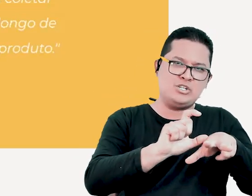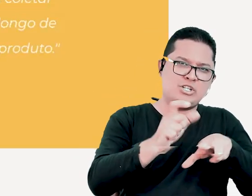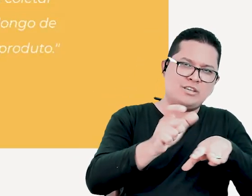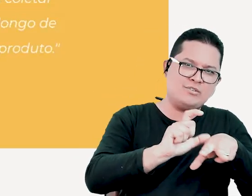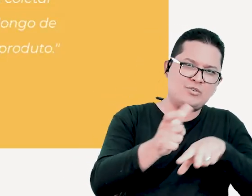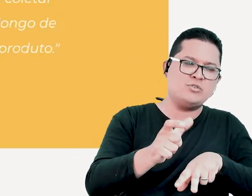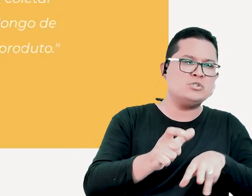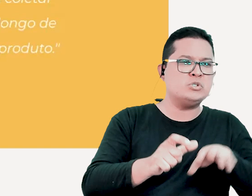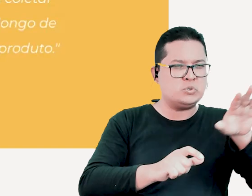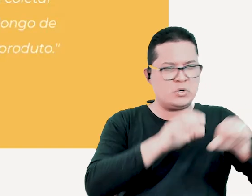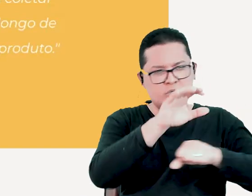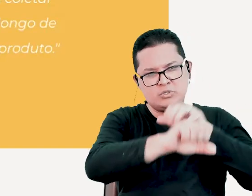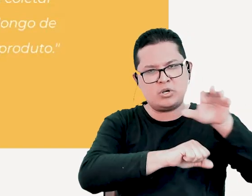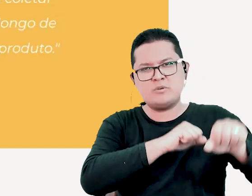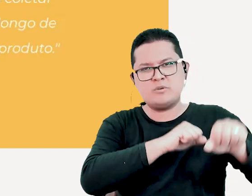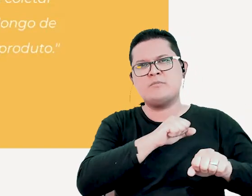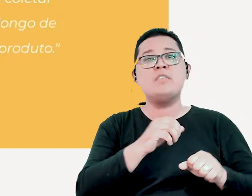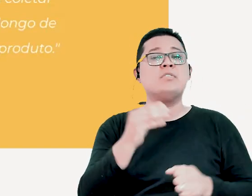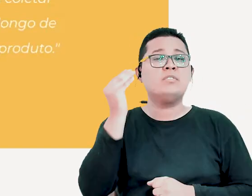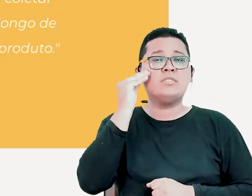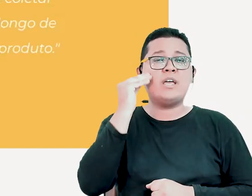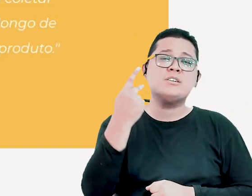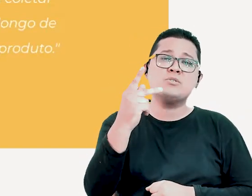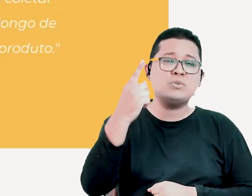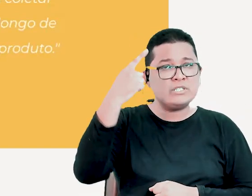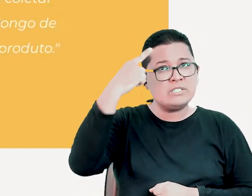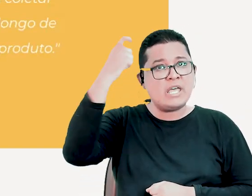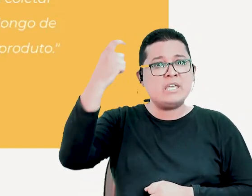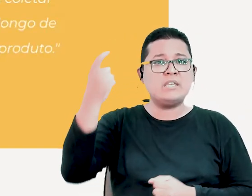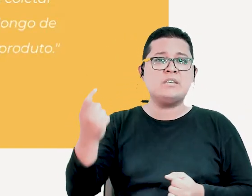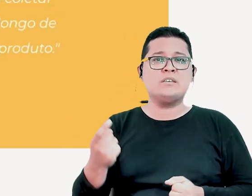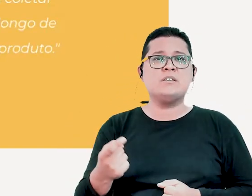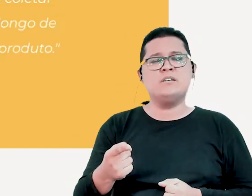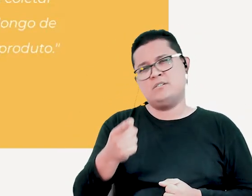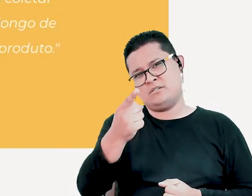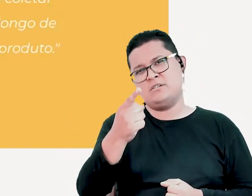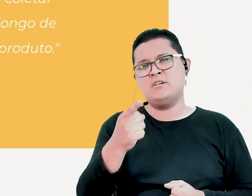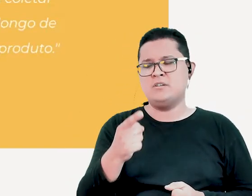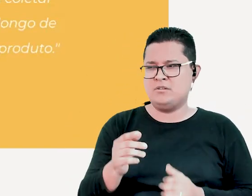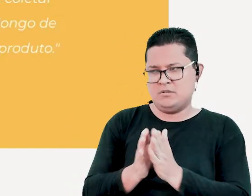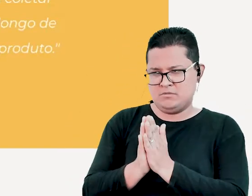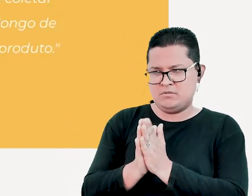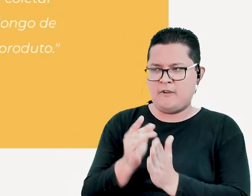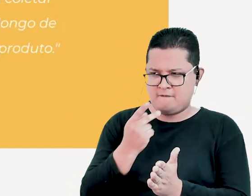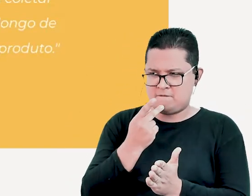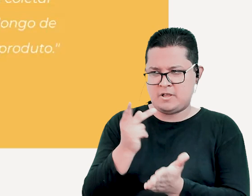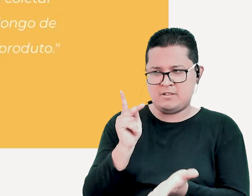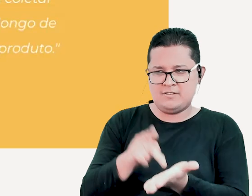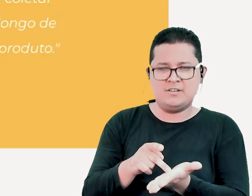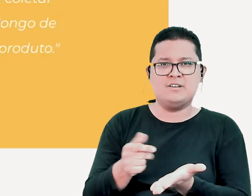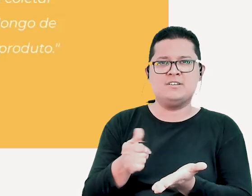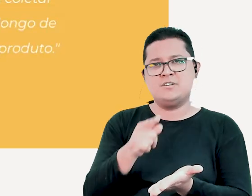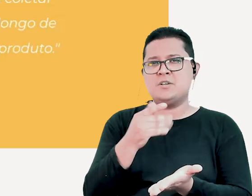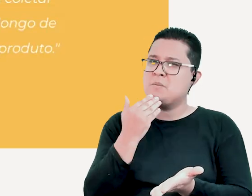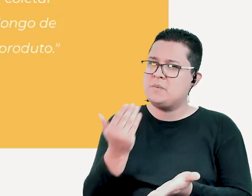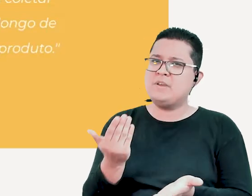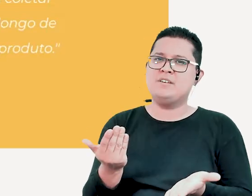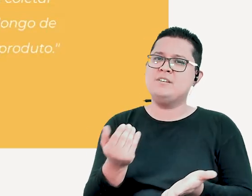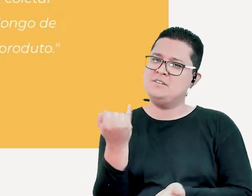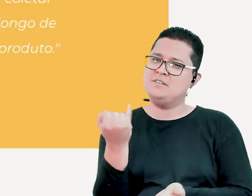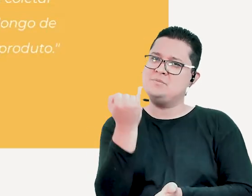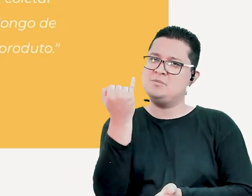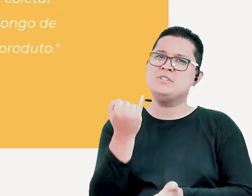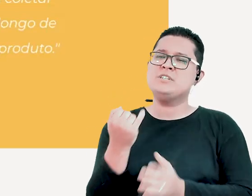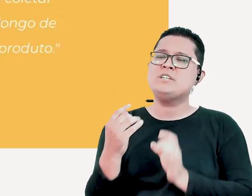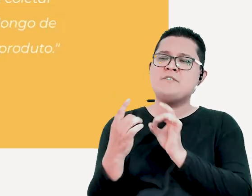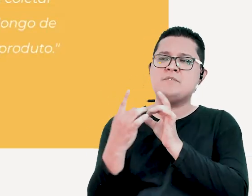testar suas ideias. E assim, peça sempre sinceridade para as pessoas, né? Porque é importante a gente ter feedbacks